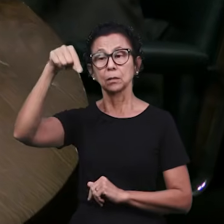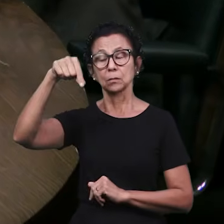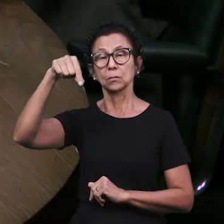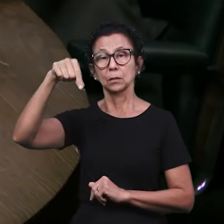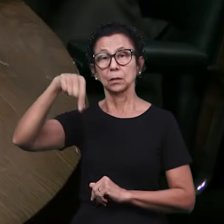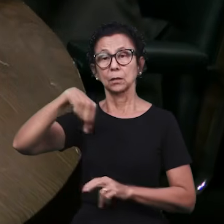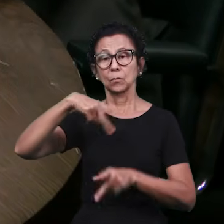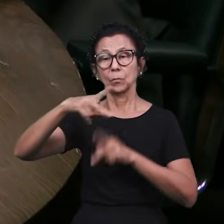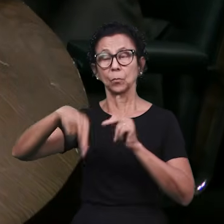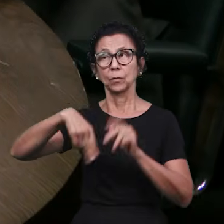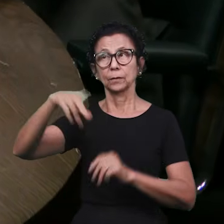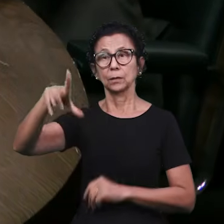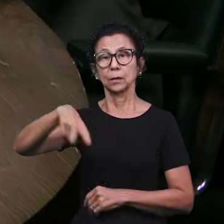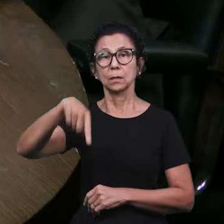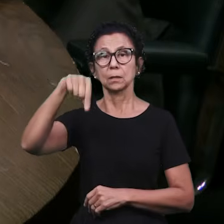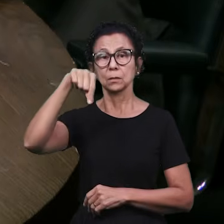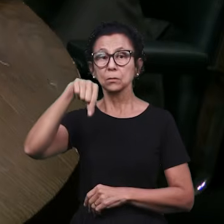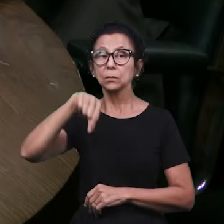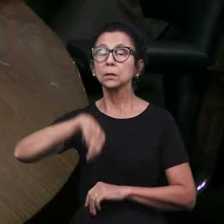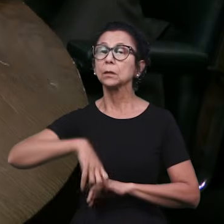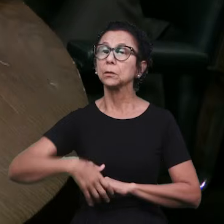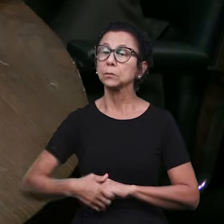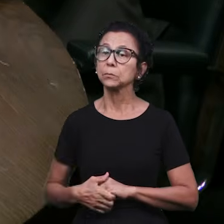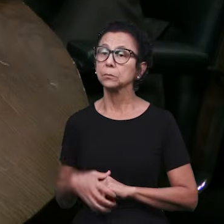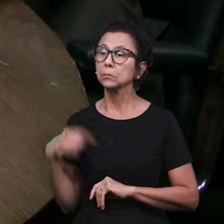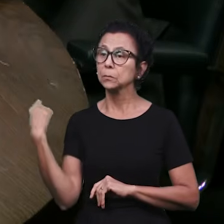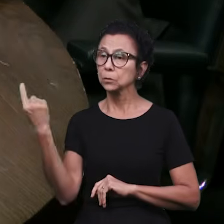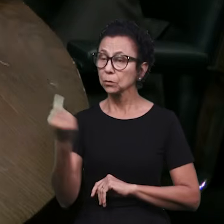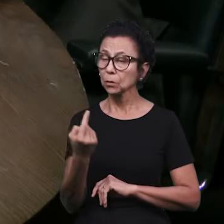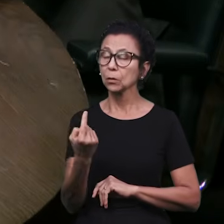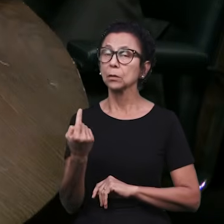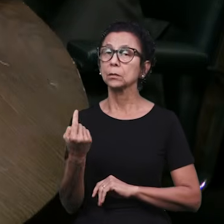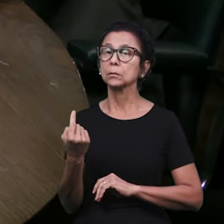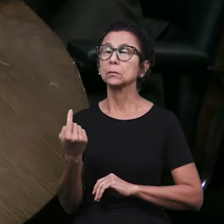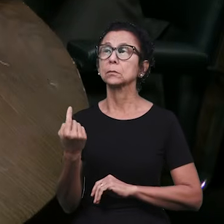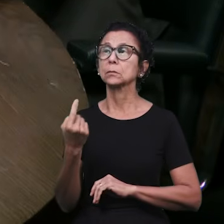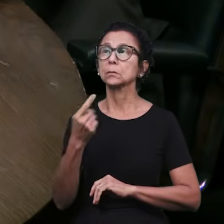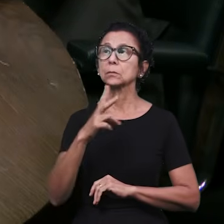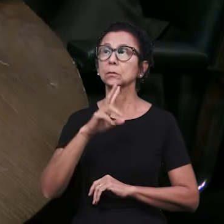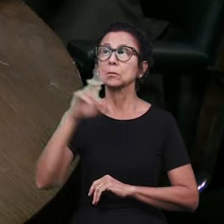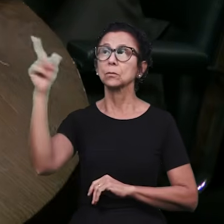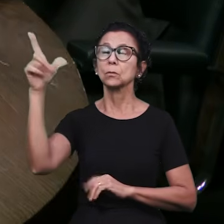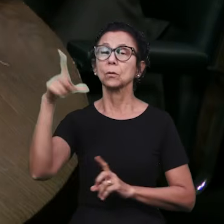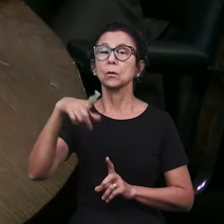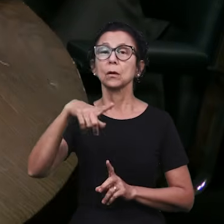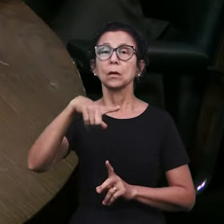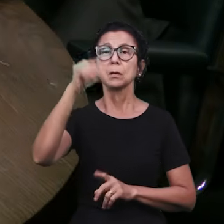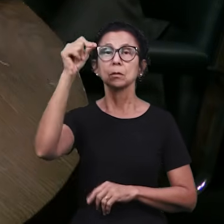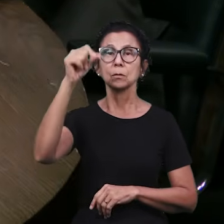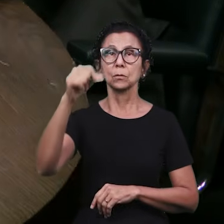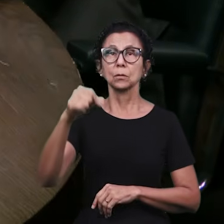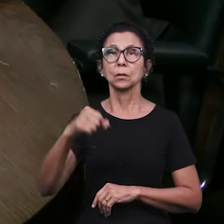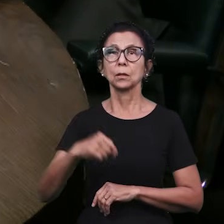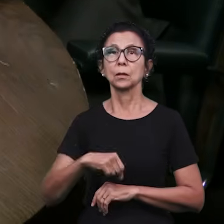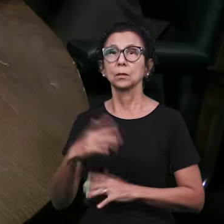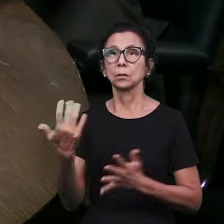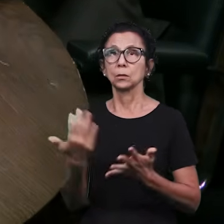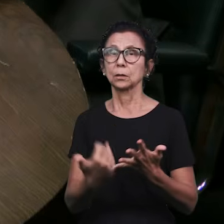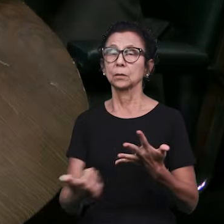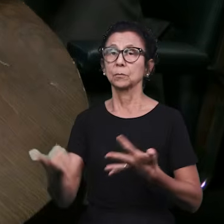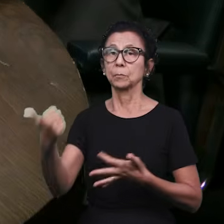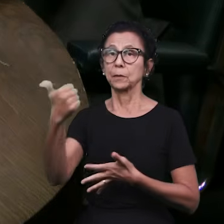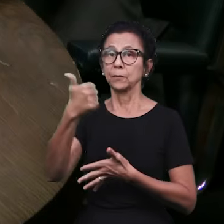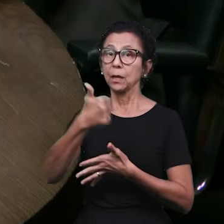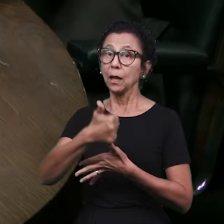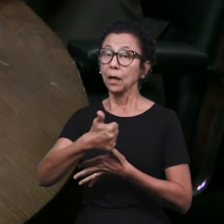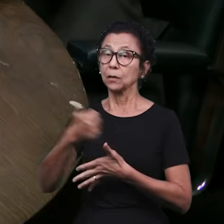um povo eleito do Senhor. E nós também somos eleitos. É claro que nós somos eleitos com um privilégio maior do que